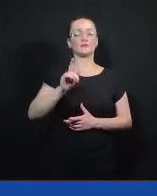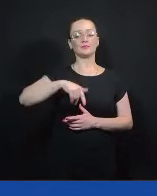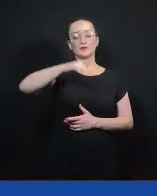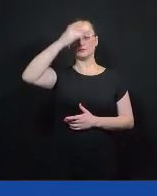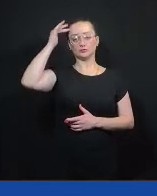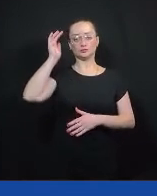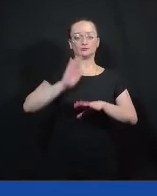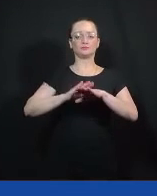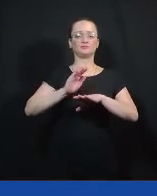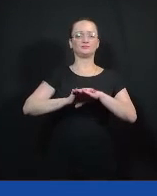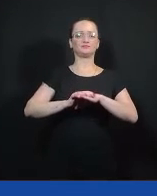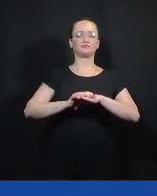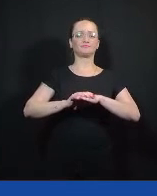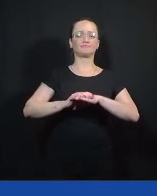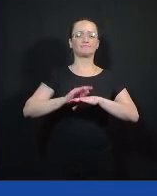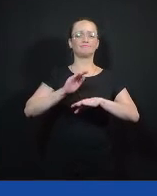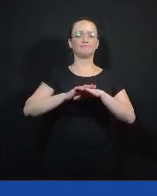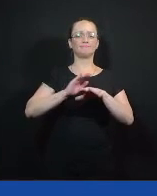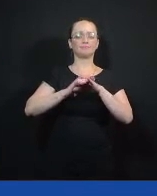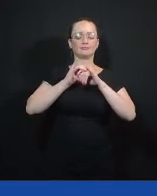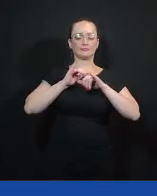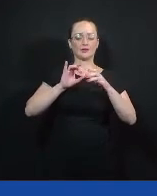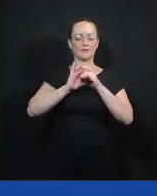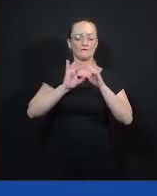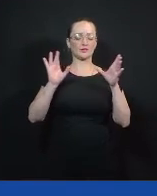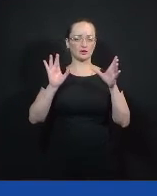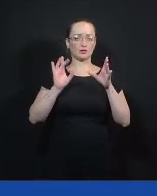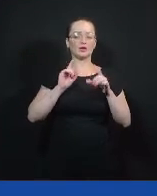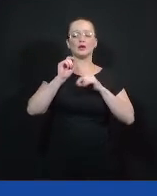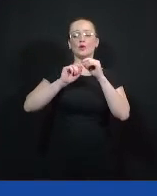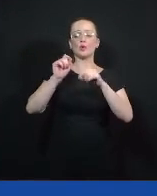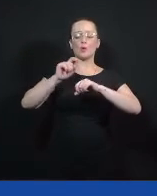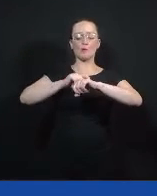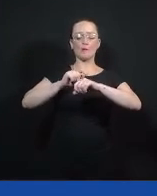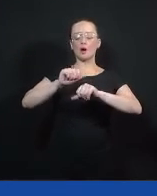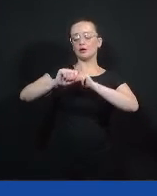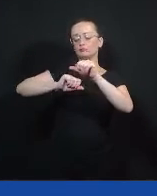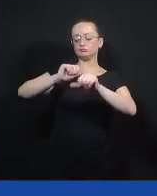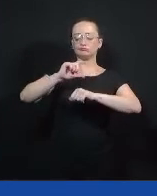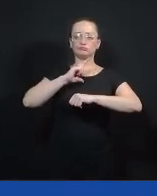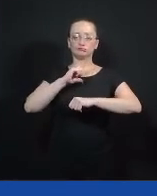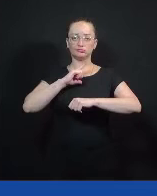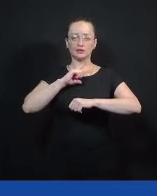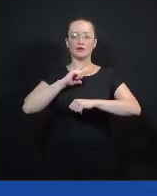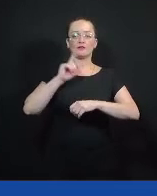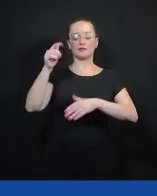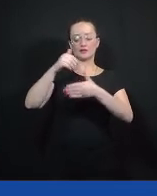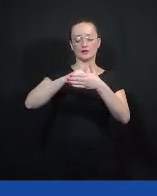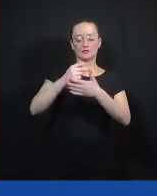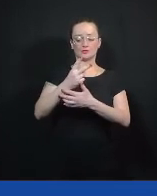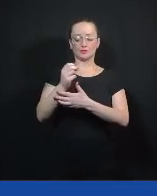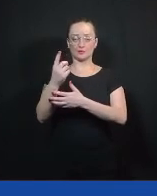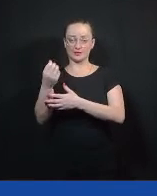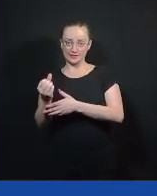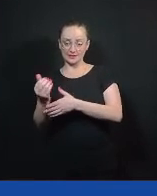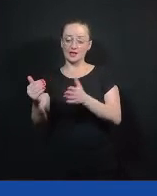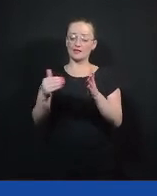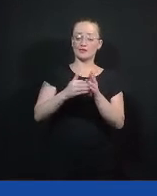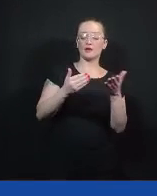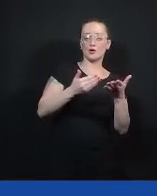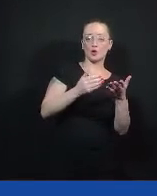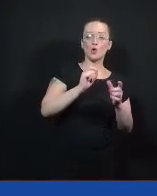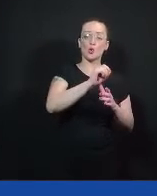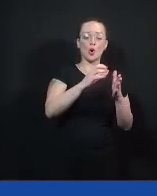pessoas fazer esse vínculo de como foram as mudanças que ocorreram da eleição de 2016 para cá,